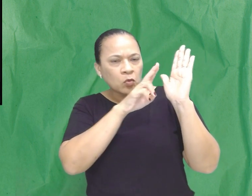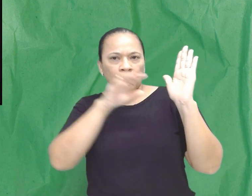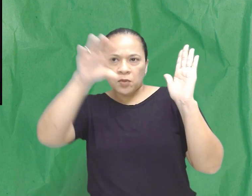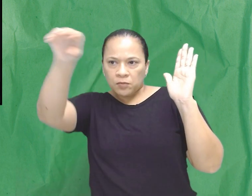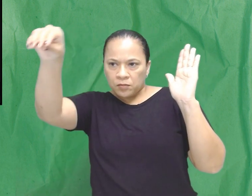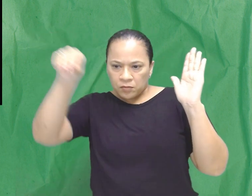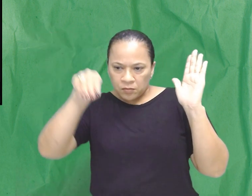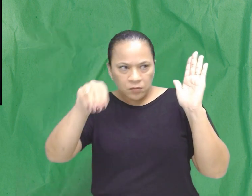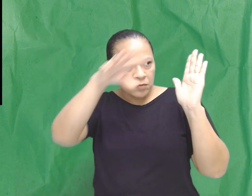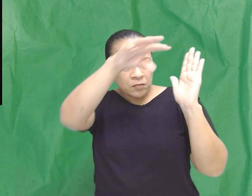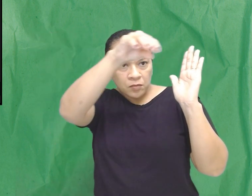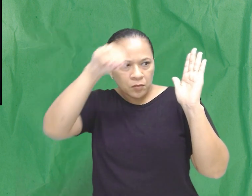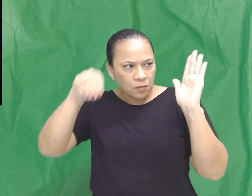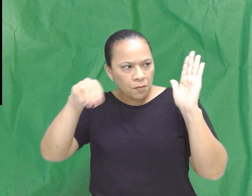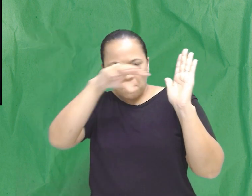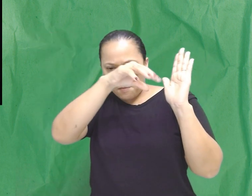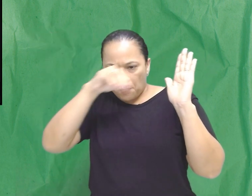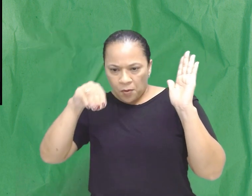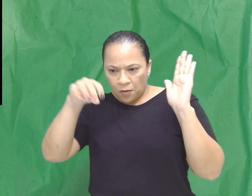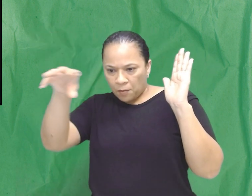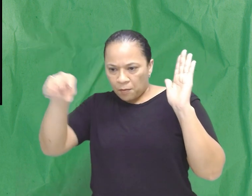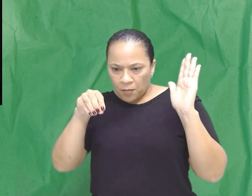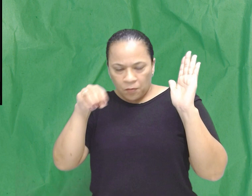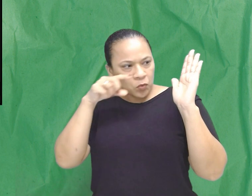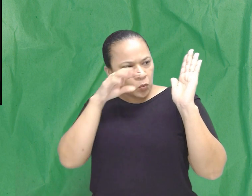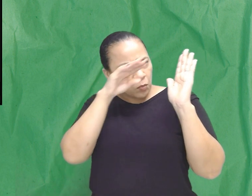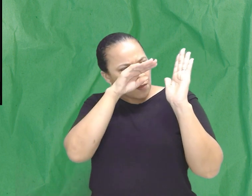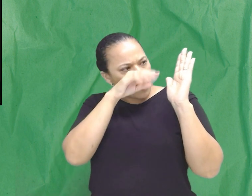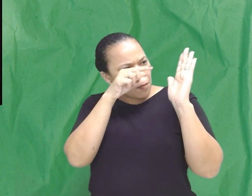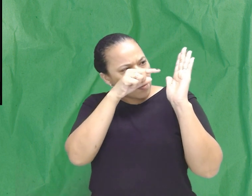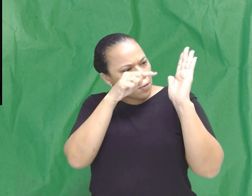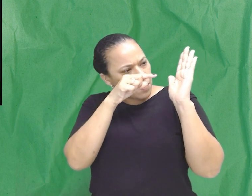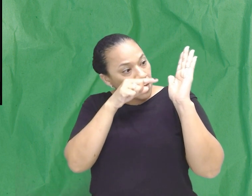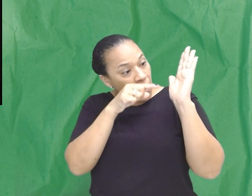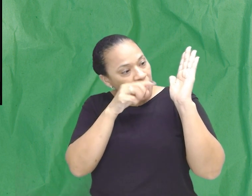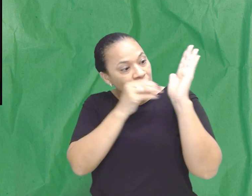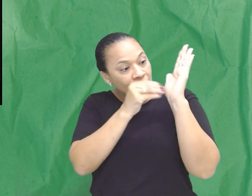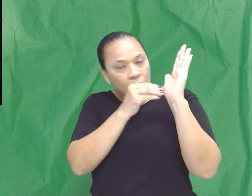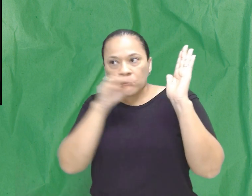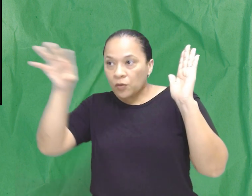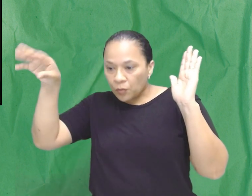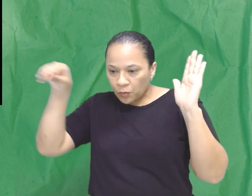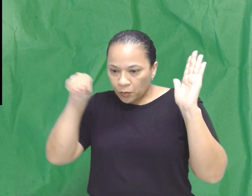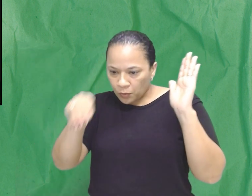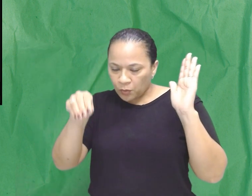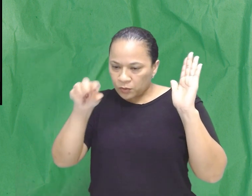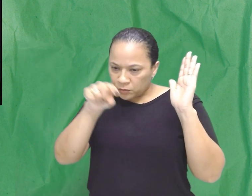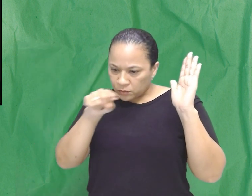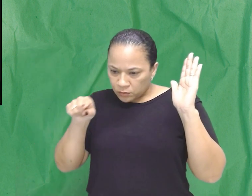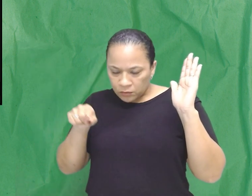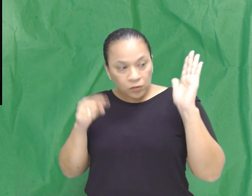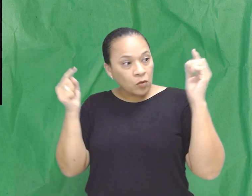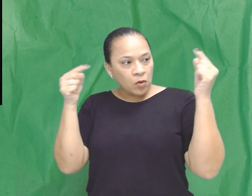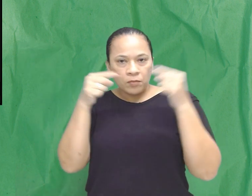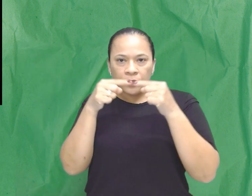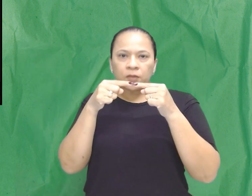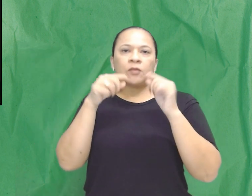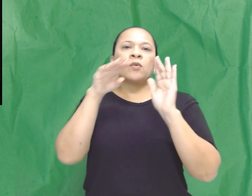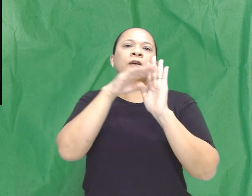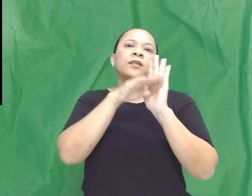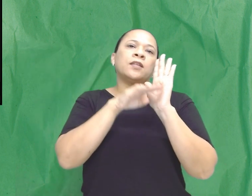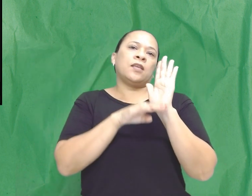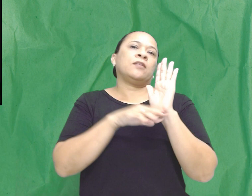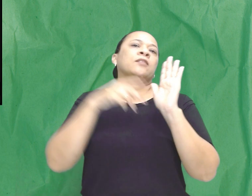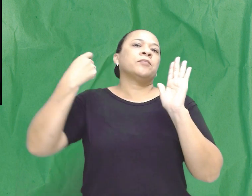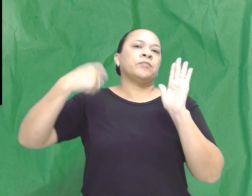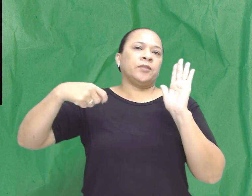e pegar coisa na hora. Tá batendo a massa e de repente tem que correr, pegar alguma coisa, descobre que faltou. Então, preparar